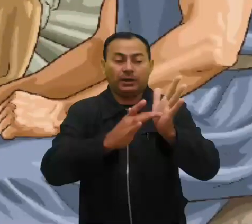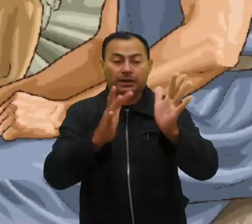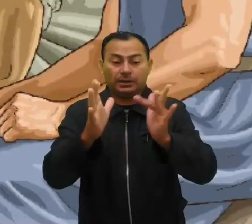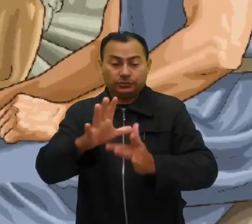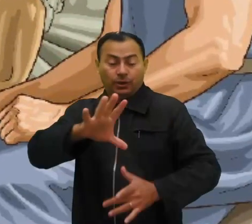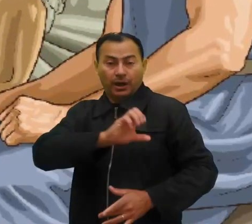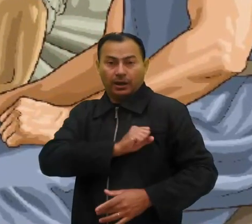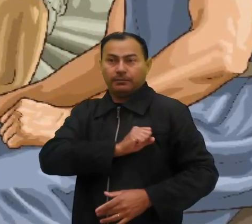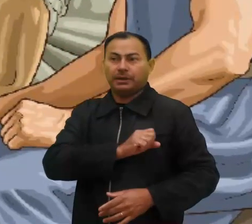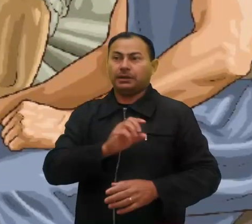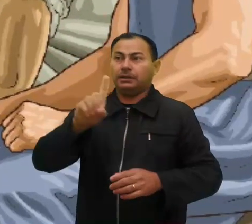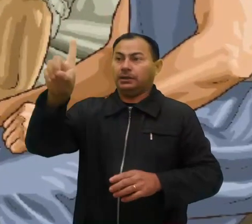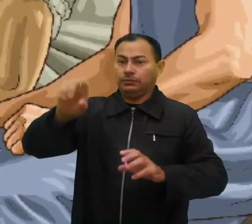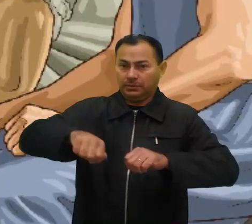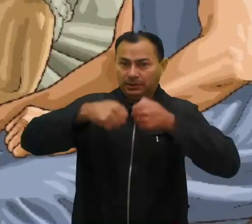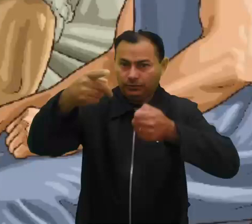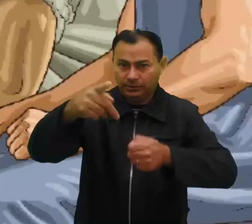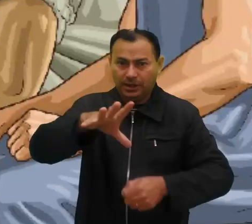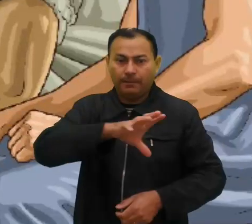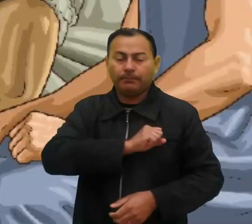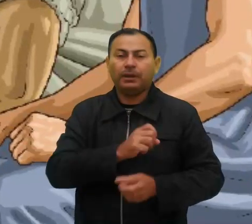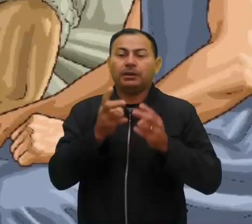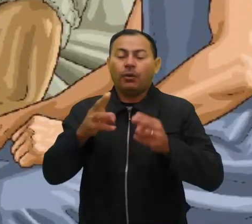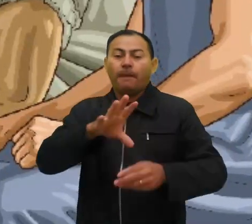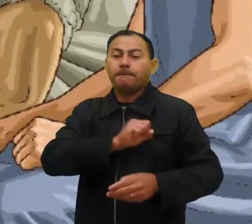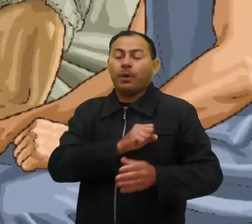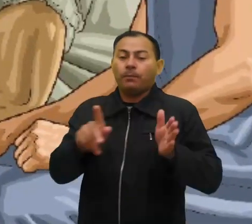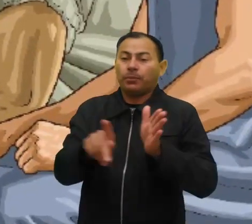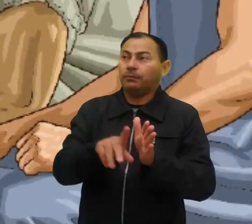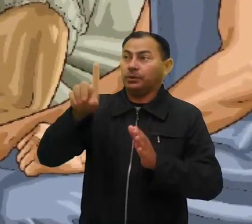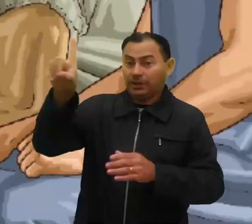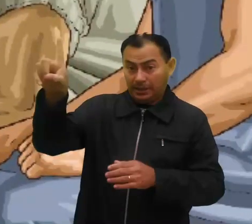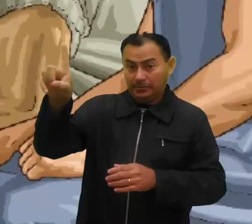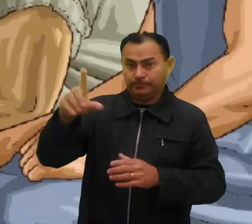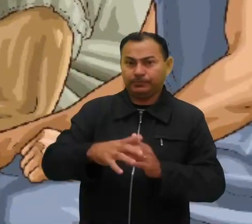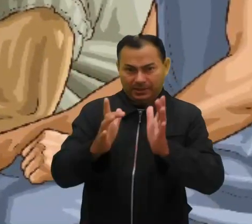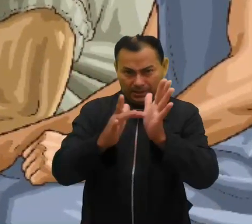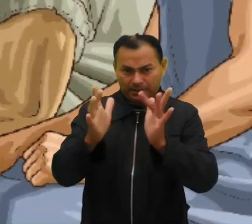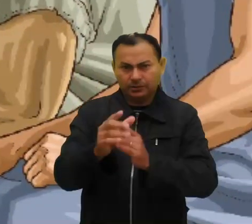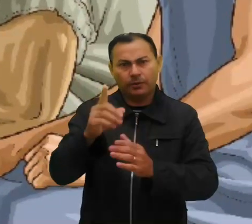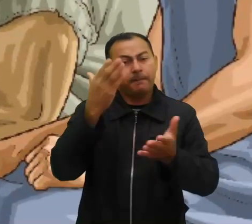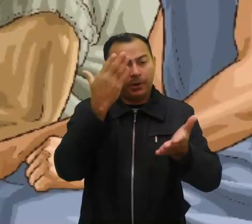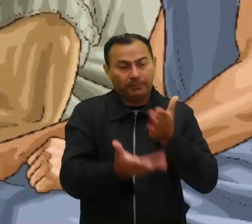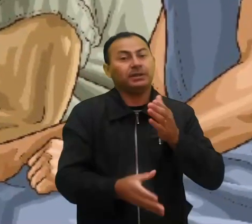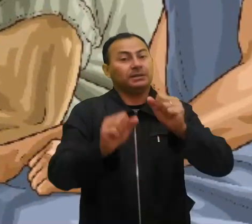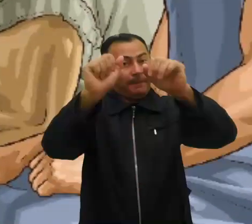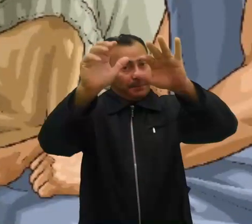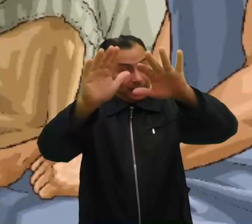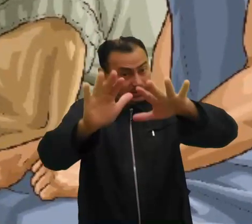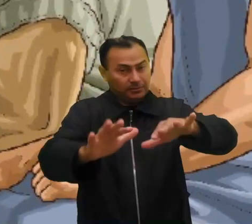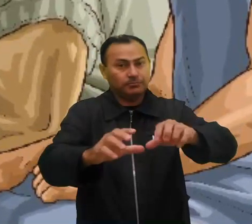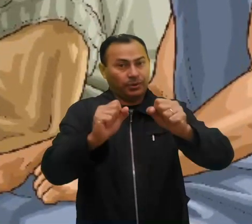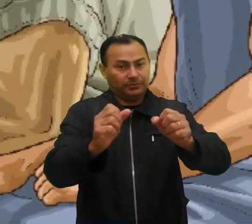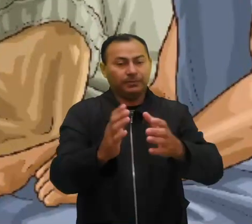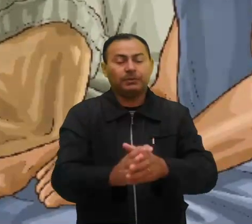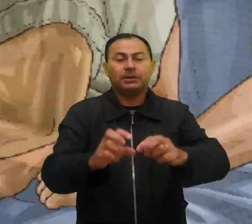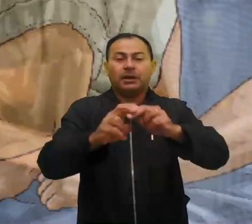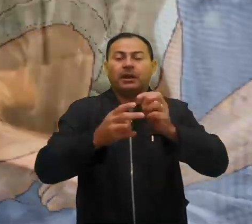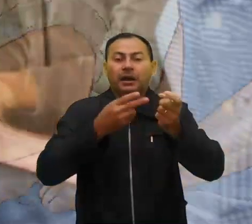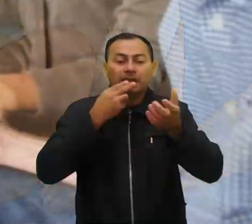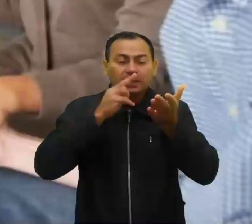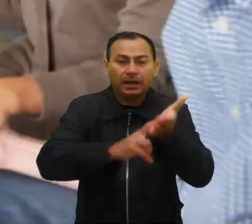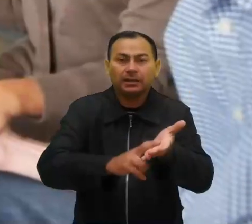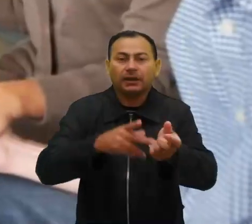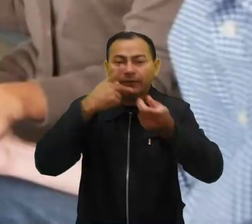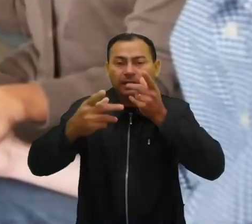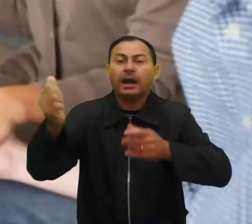Cristo ama aqueles que Ele deu para que você amasse com o amor dele. Você pode perder essa bênção. Por isso a exortação nessa carta